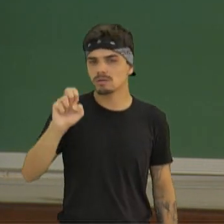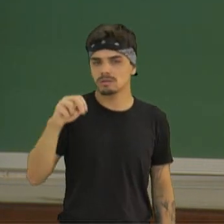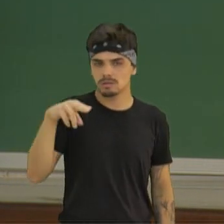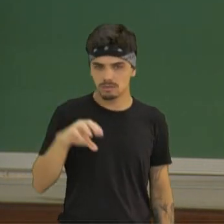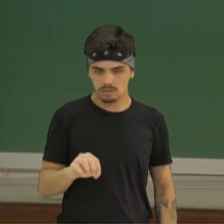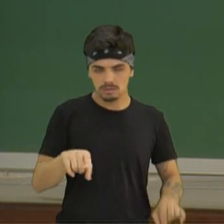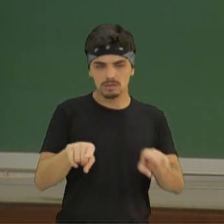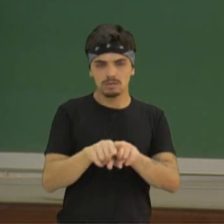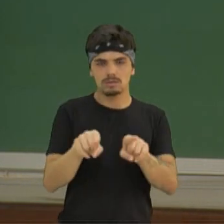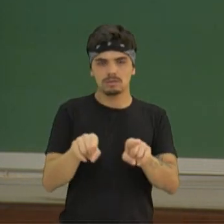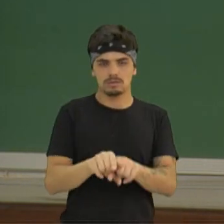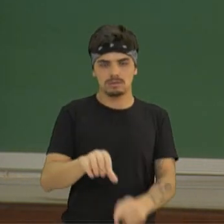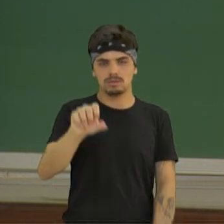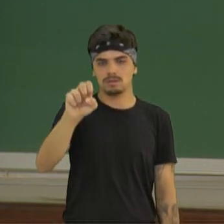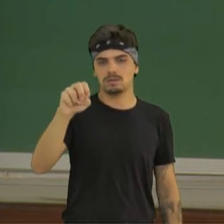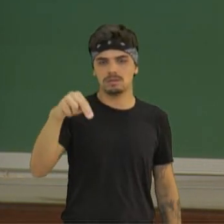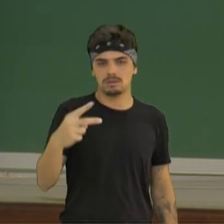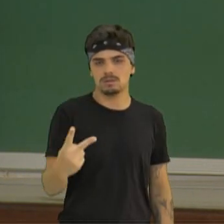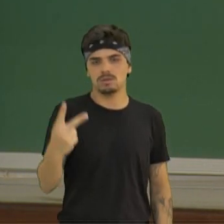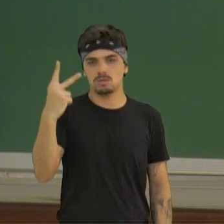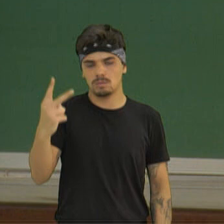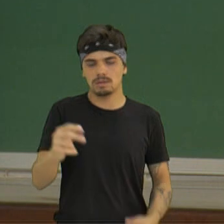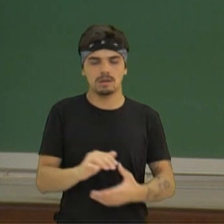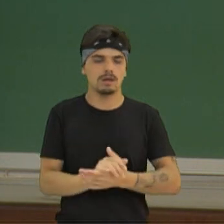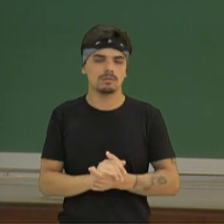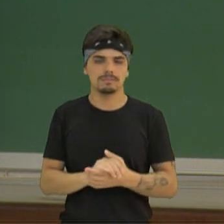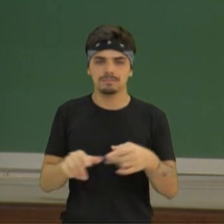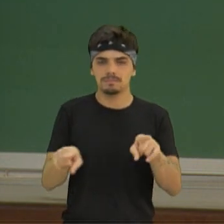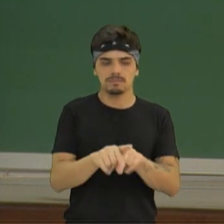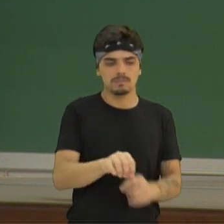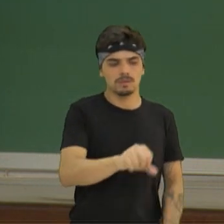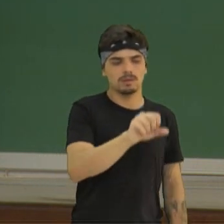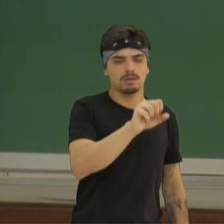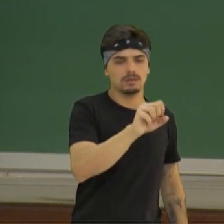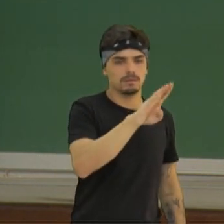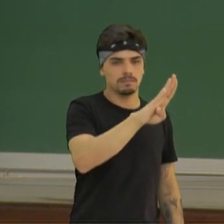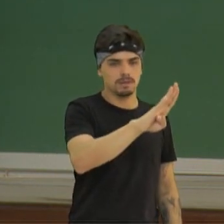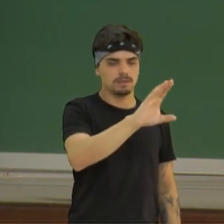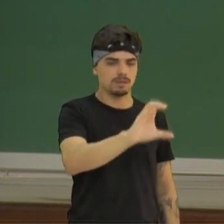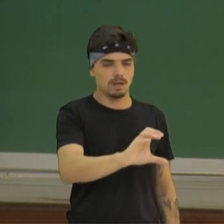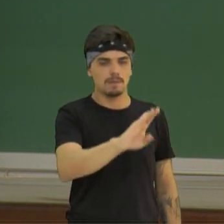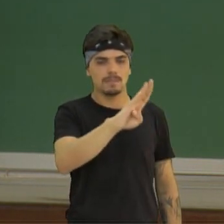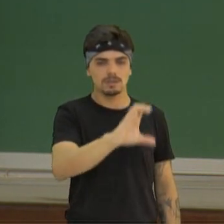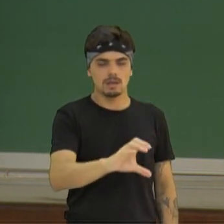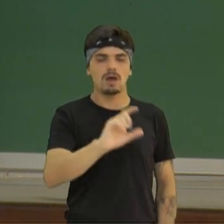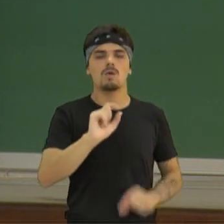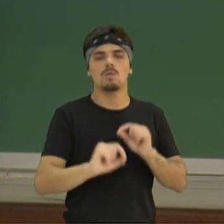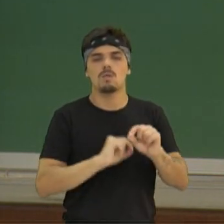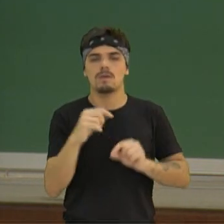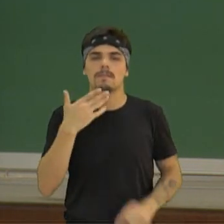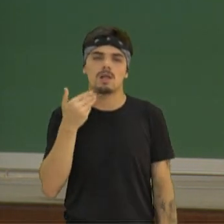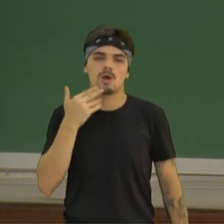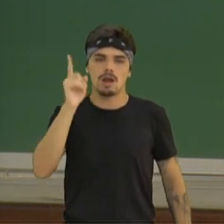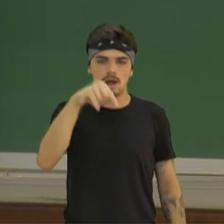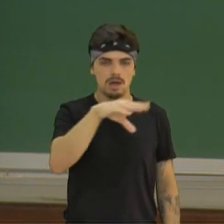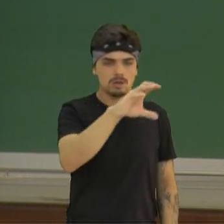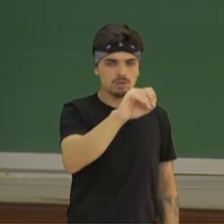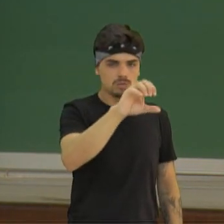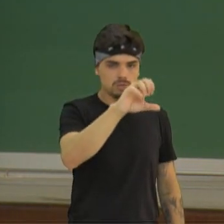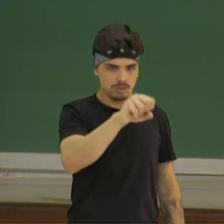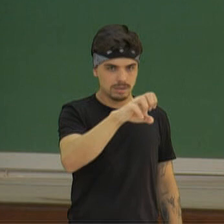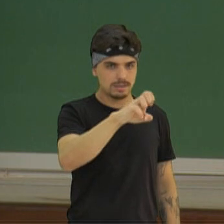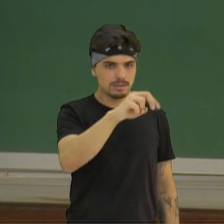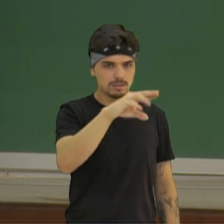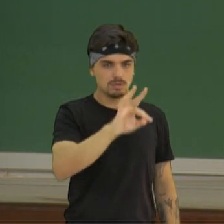o cateto, ficou seno ao quadrado. Quem é CB, né? Ou BC, melhor, é o cosseno. Então,